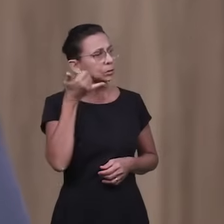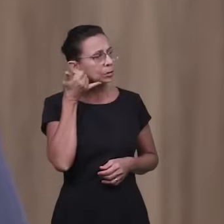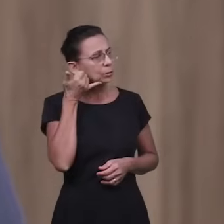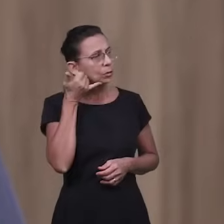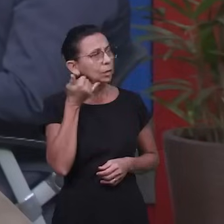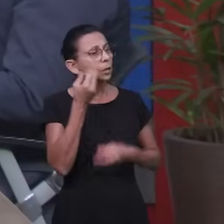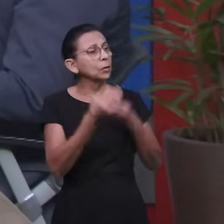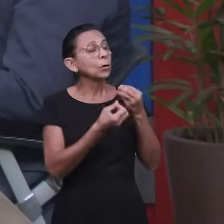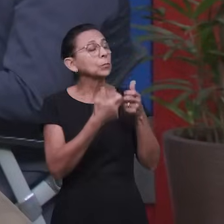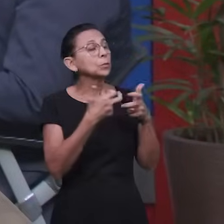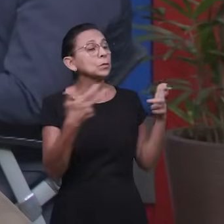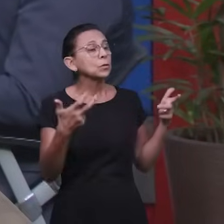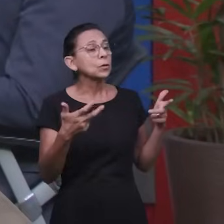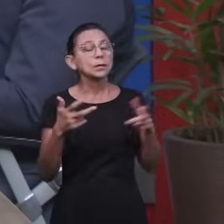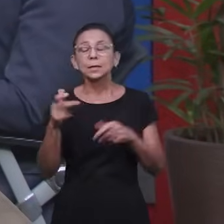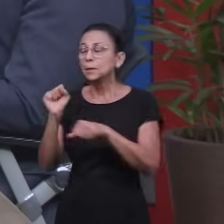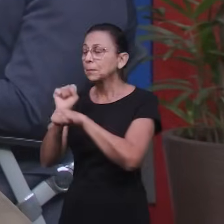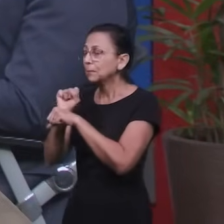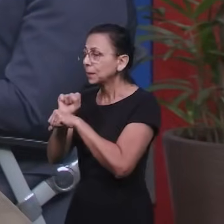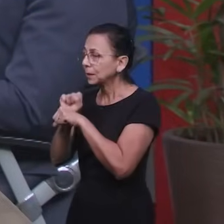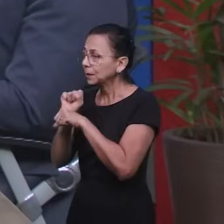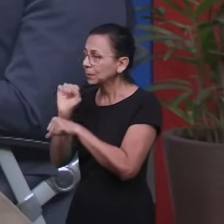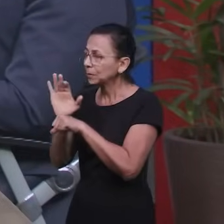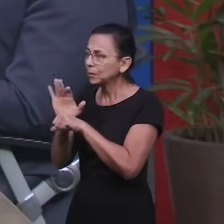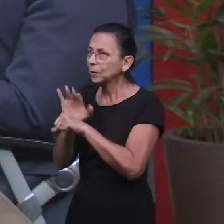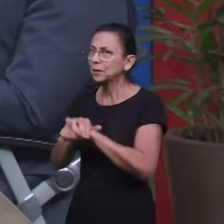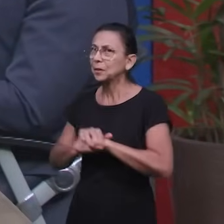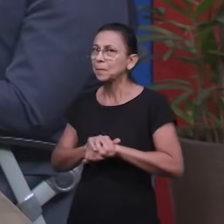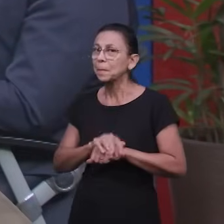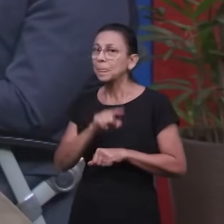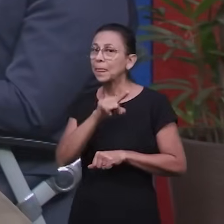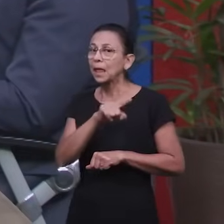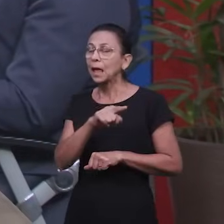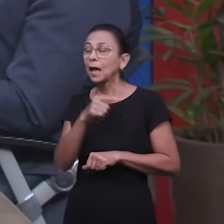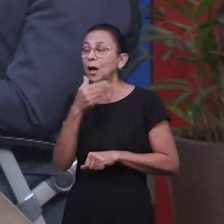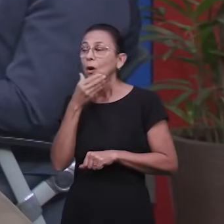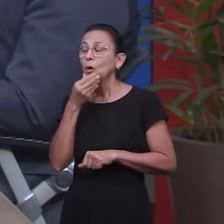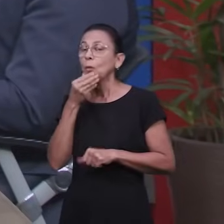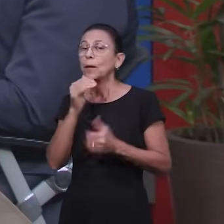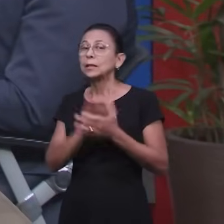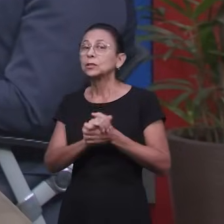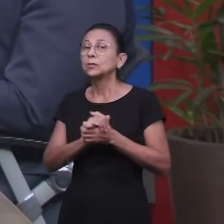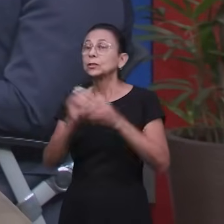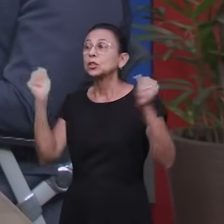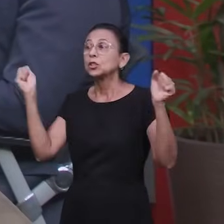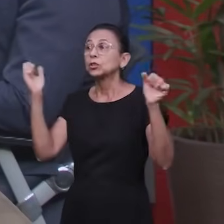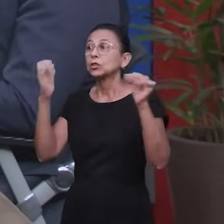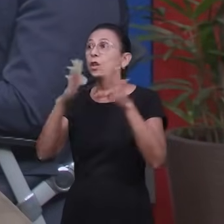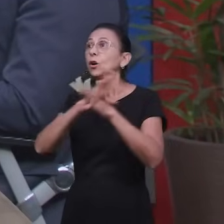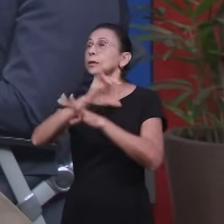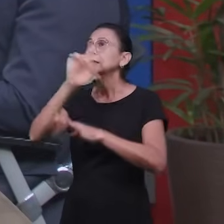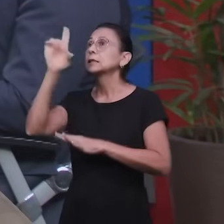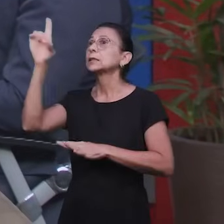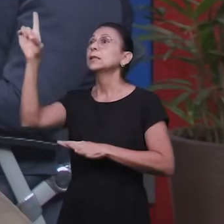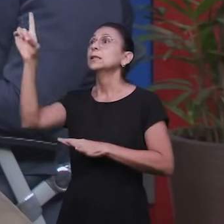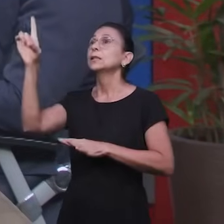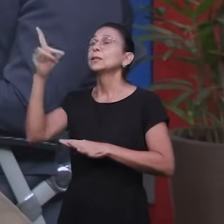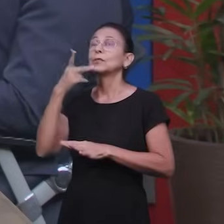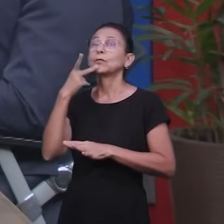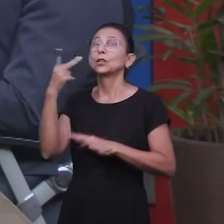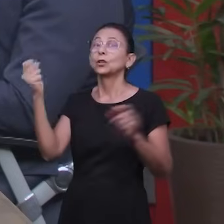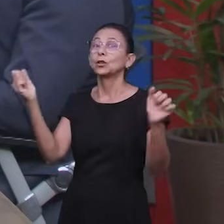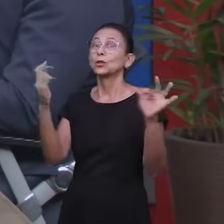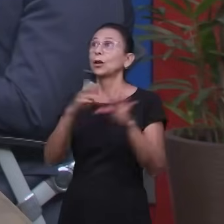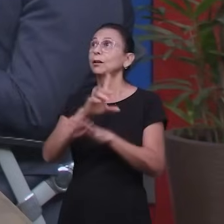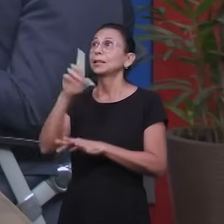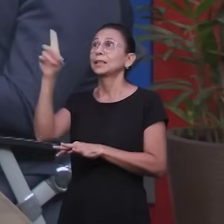dela falando, glória a Deus. Amém. Que maravilha. E ele falou, glória a Deus. E eu que glorifiquei o lado de cá. E aí a nossa experiência, como o pastor João Amato